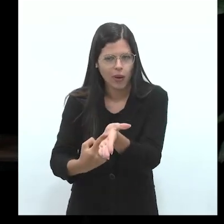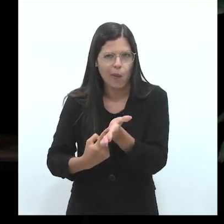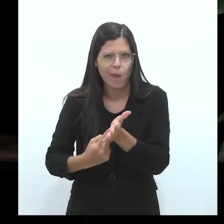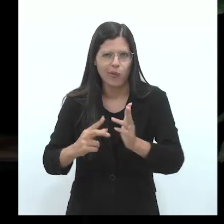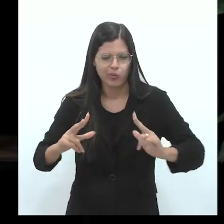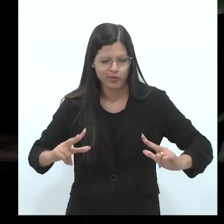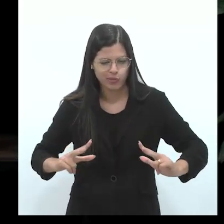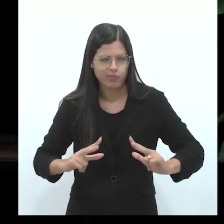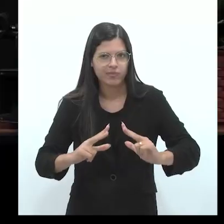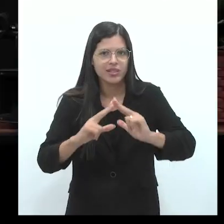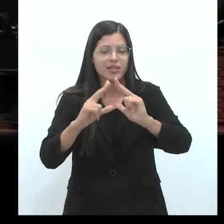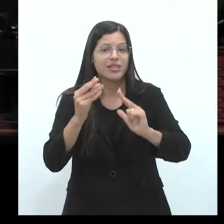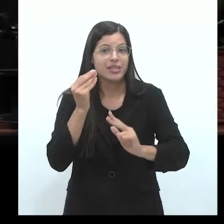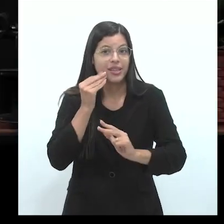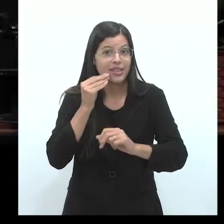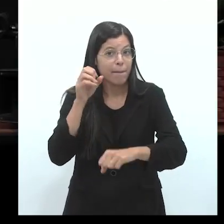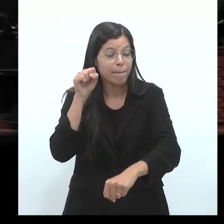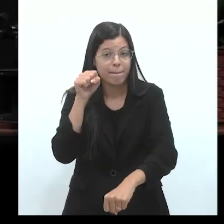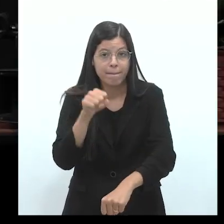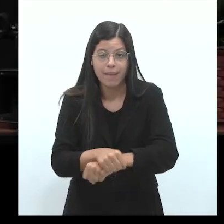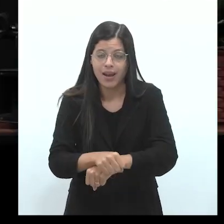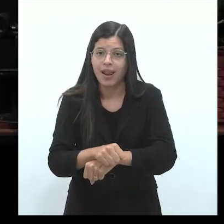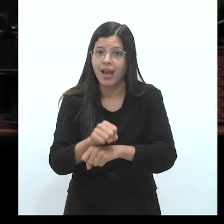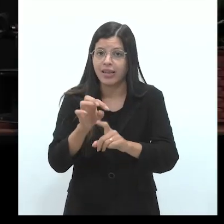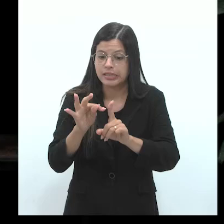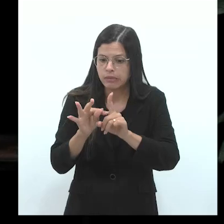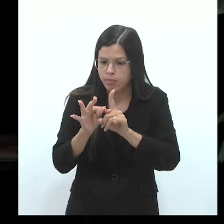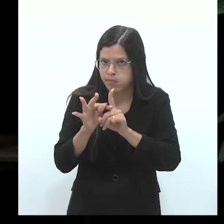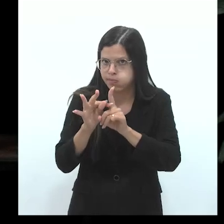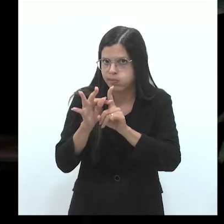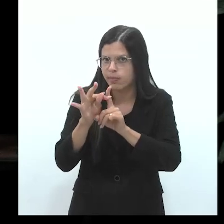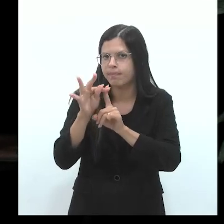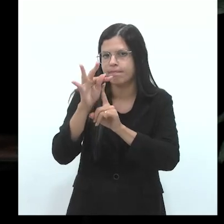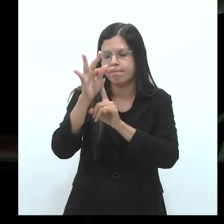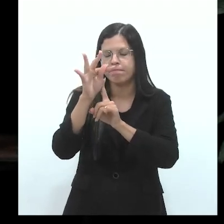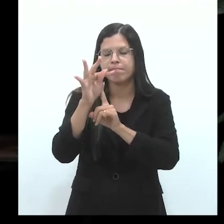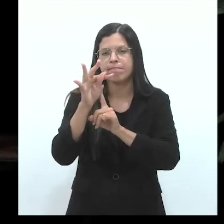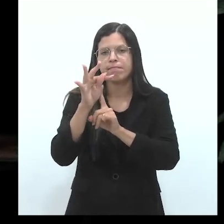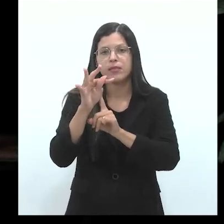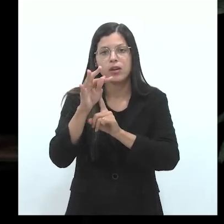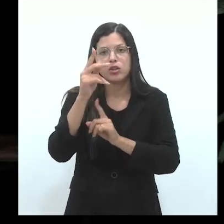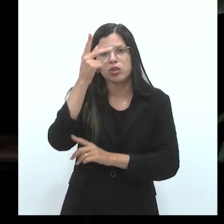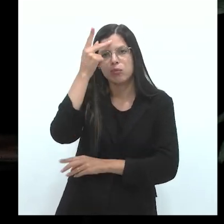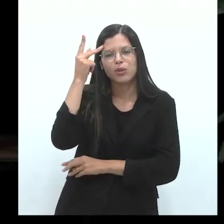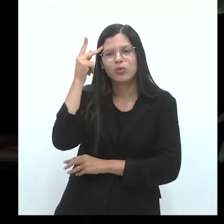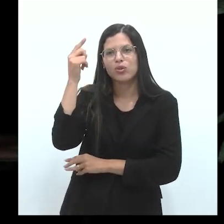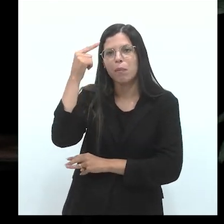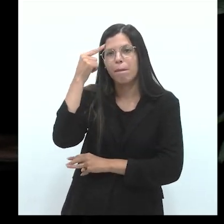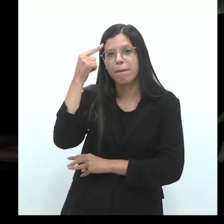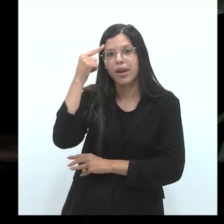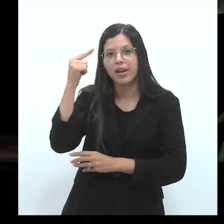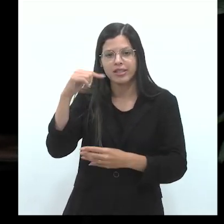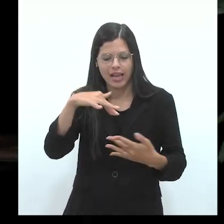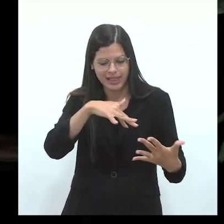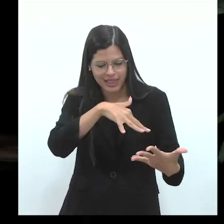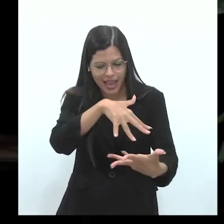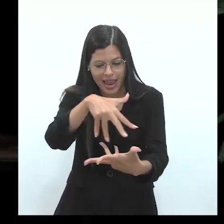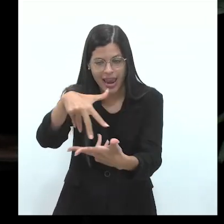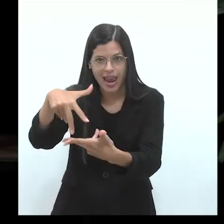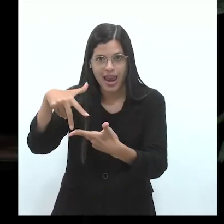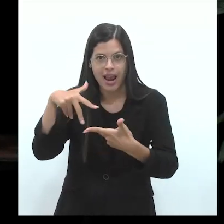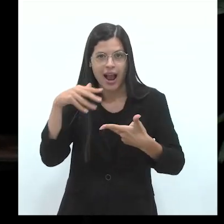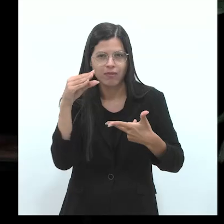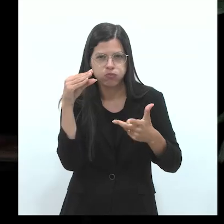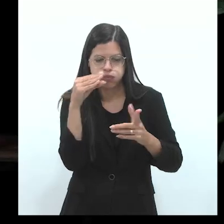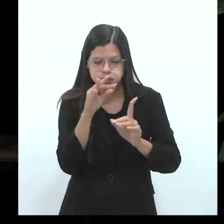para que a gente possa frear esse aquecimento. E muitas pessoas podem, na verdade, pensar que o aquecimento